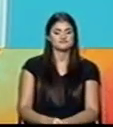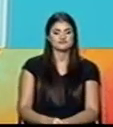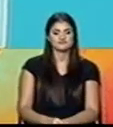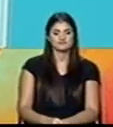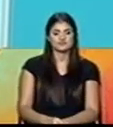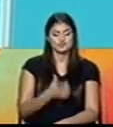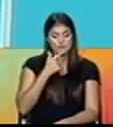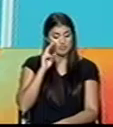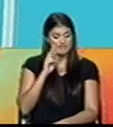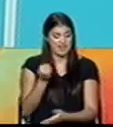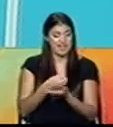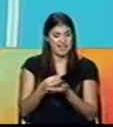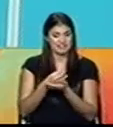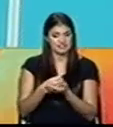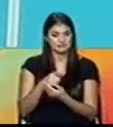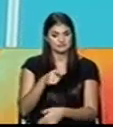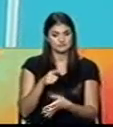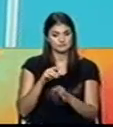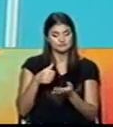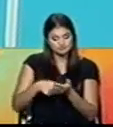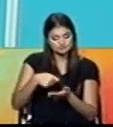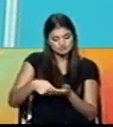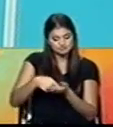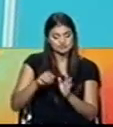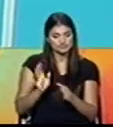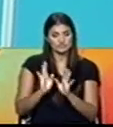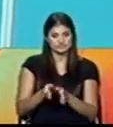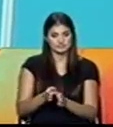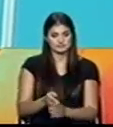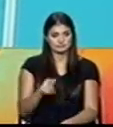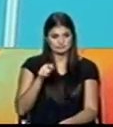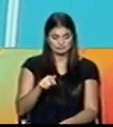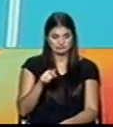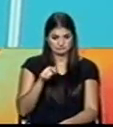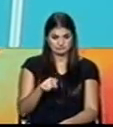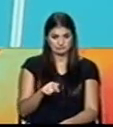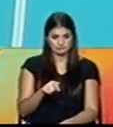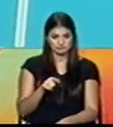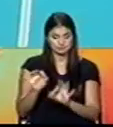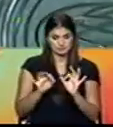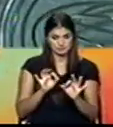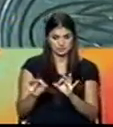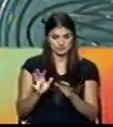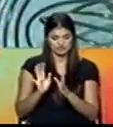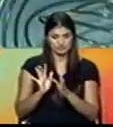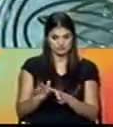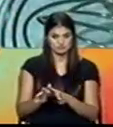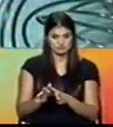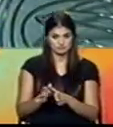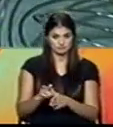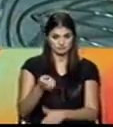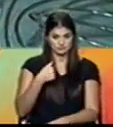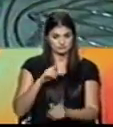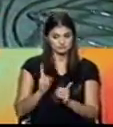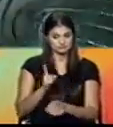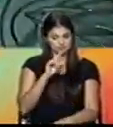podem ver nada. Pronto. Temos então a nossa papinha feita e então com estas preparações todas destes ingredientes vamos então começar